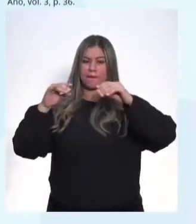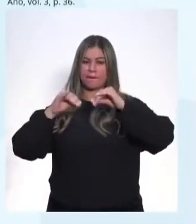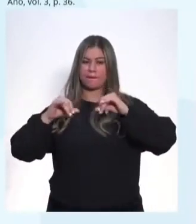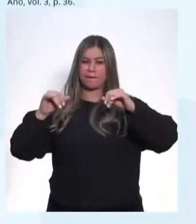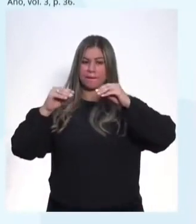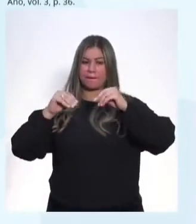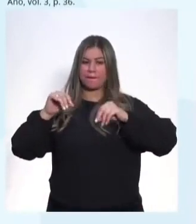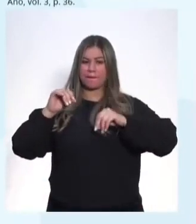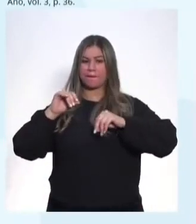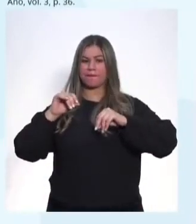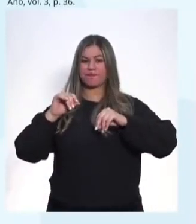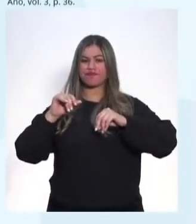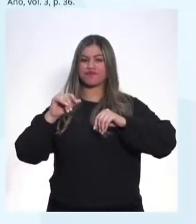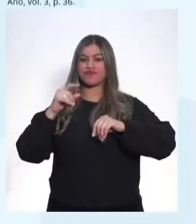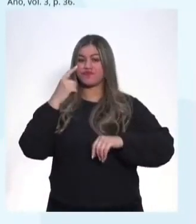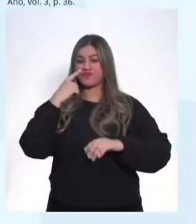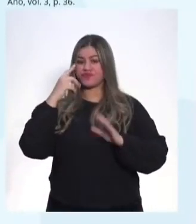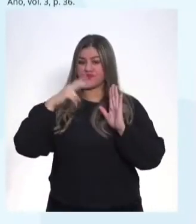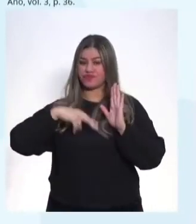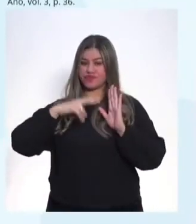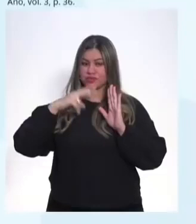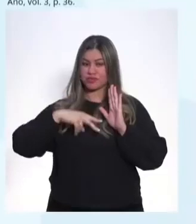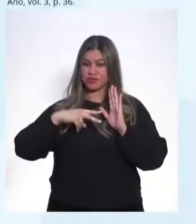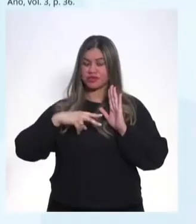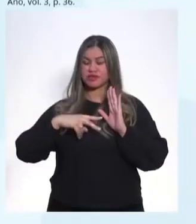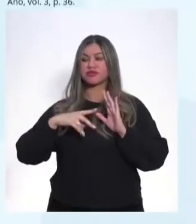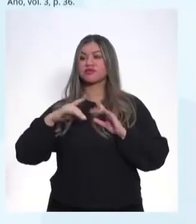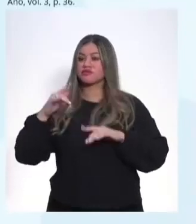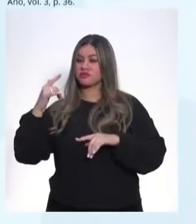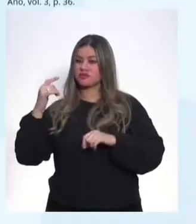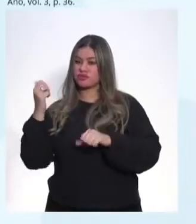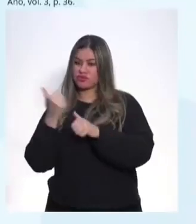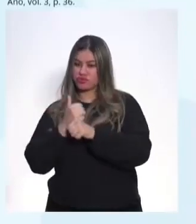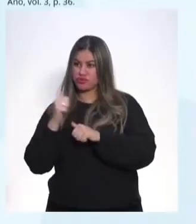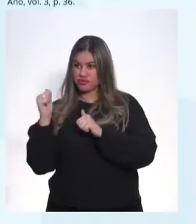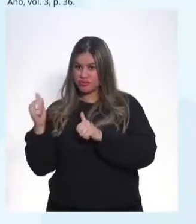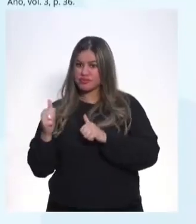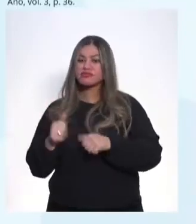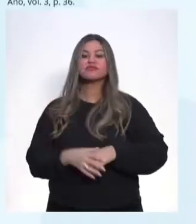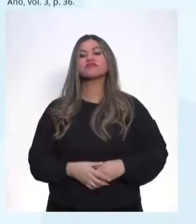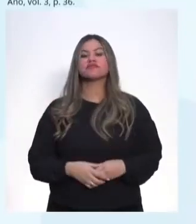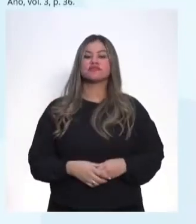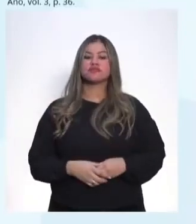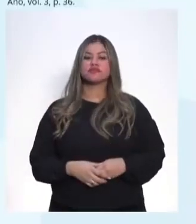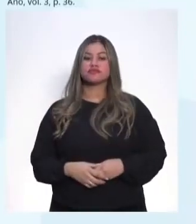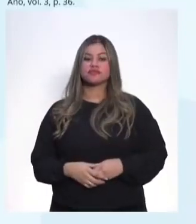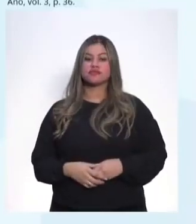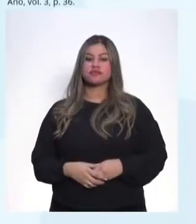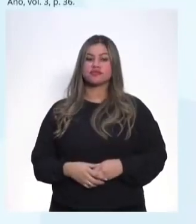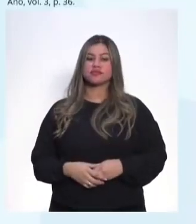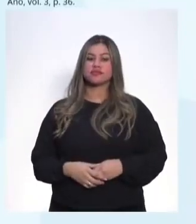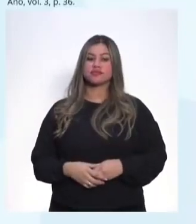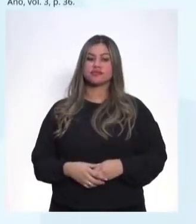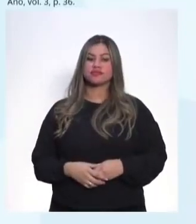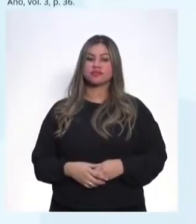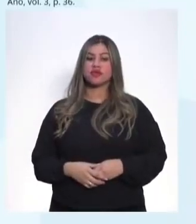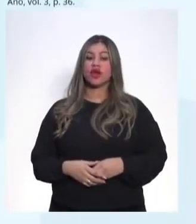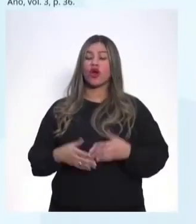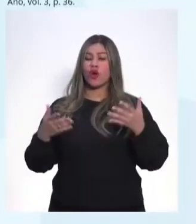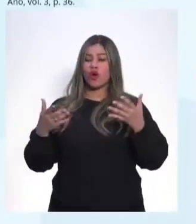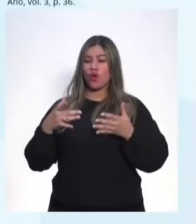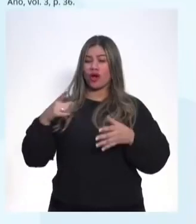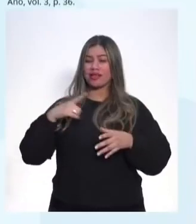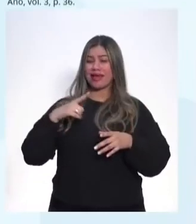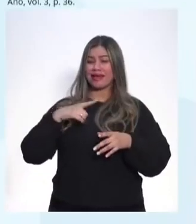Paixão Cearense. Eu vou ler uma estrofe e você lê outra, tá bom, Tá Hércules? bom. Então, faz hoje 7 de janeiro que eu deixei o